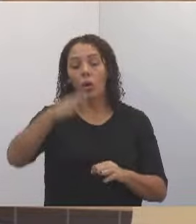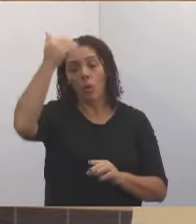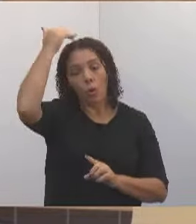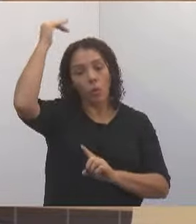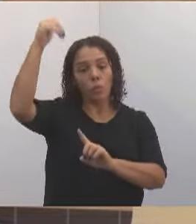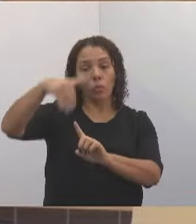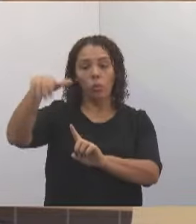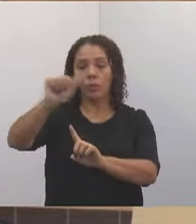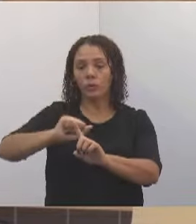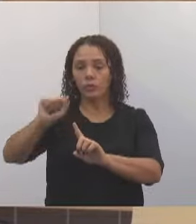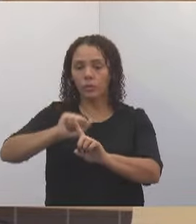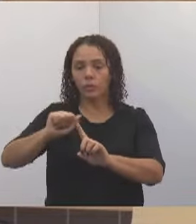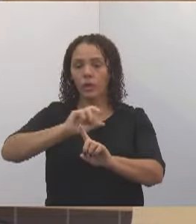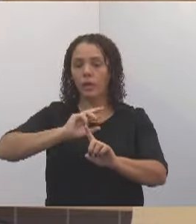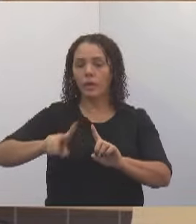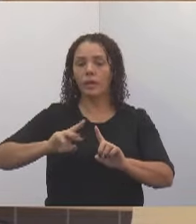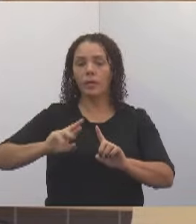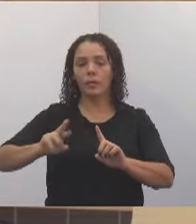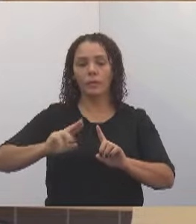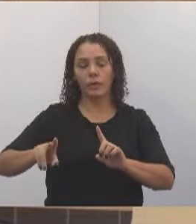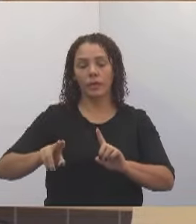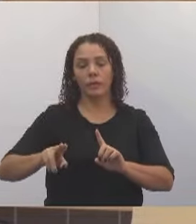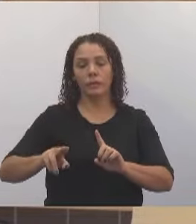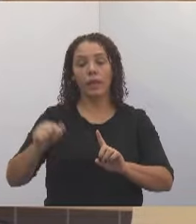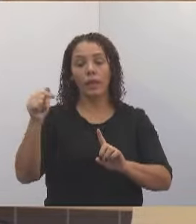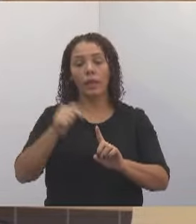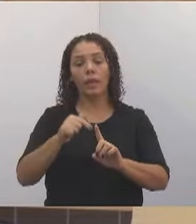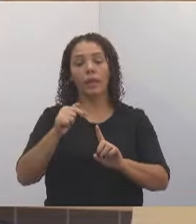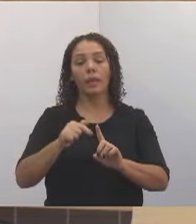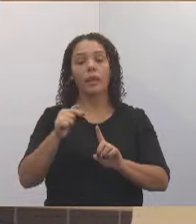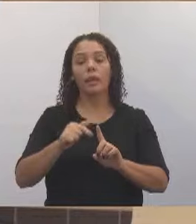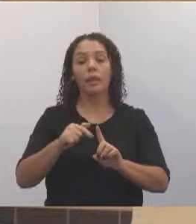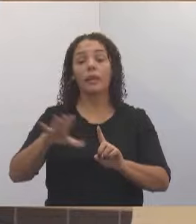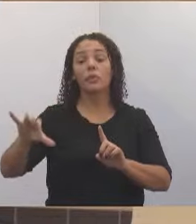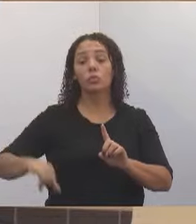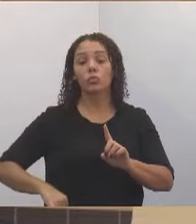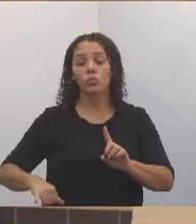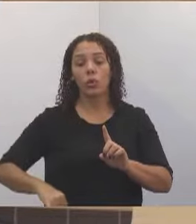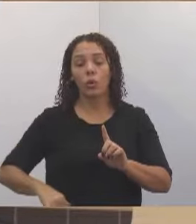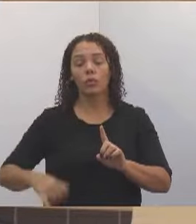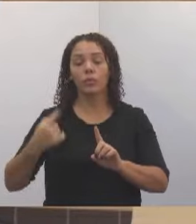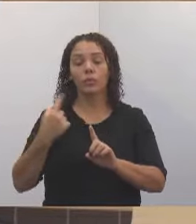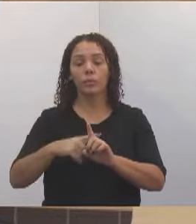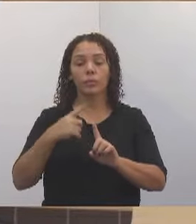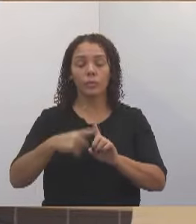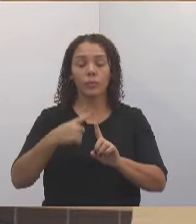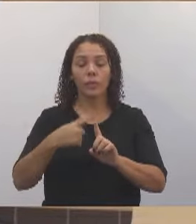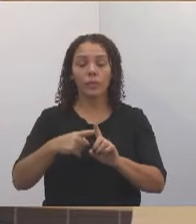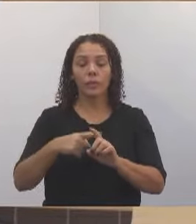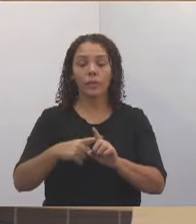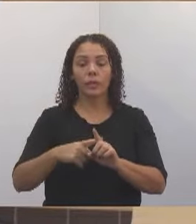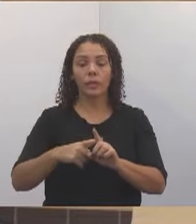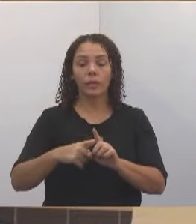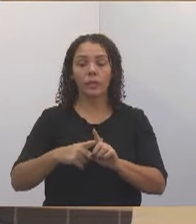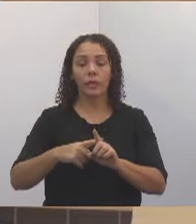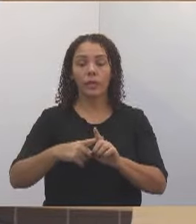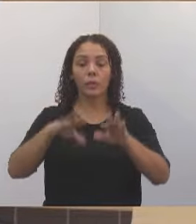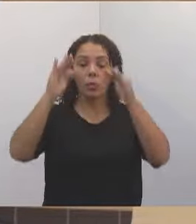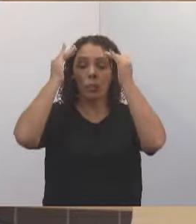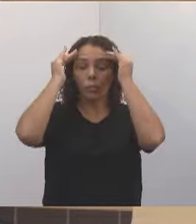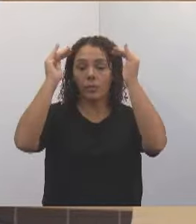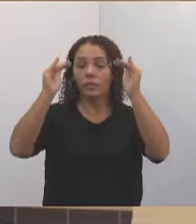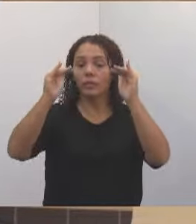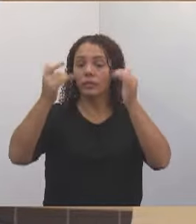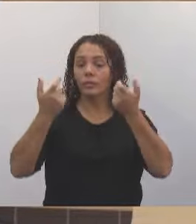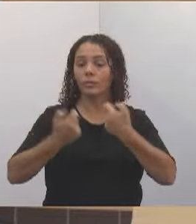assessor. Esse, na verdade, é uma vítima, porque está numa condição de subordinação.